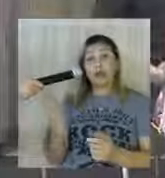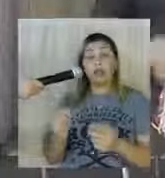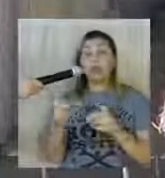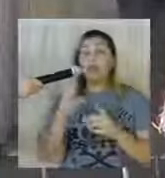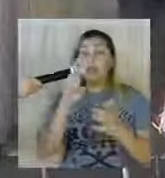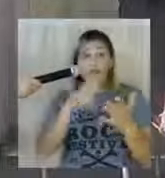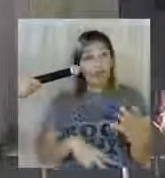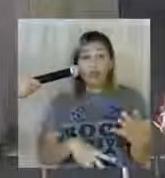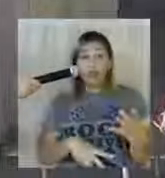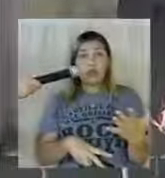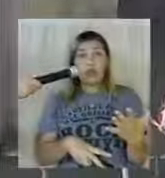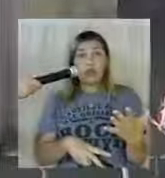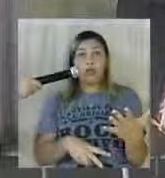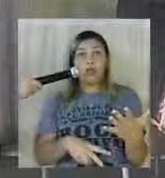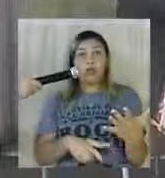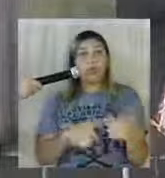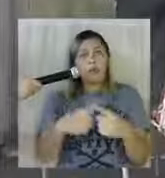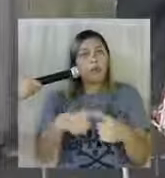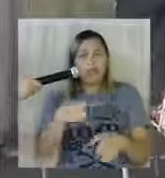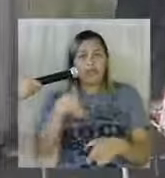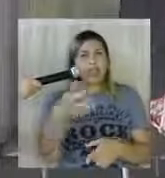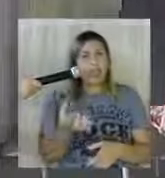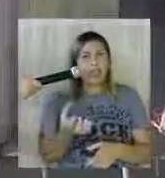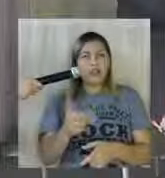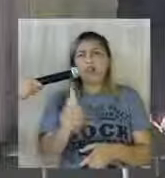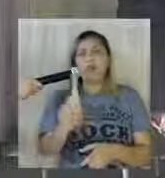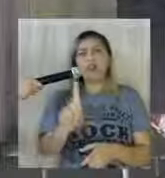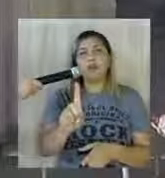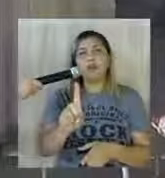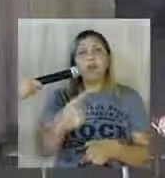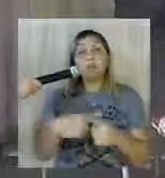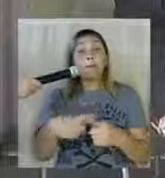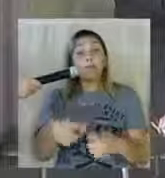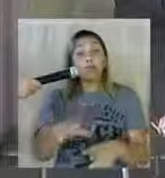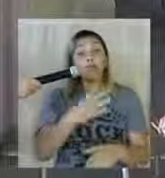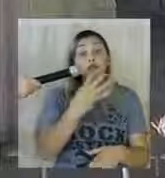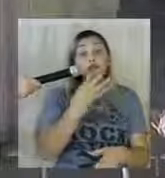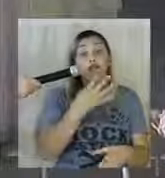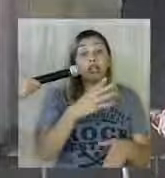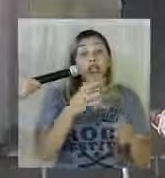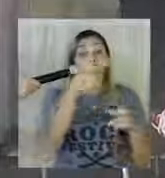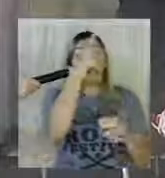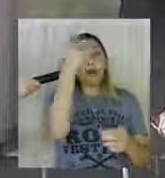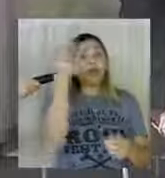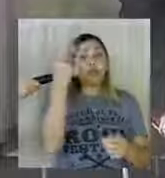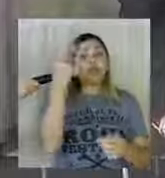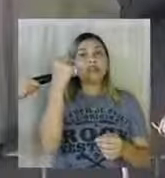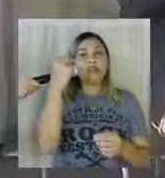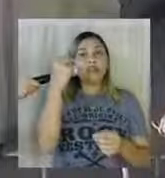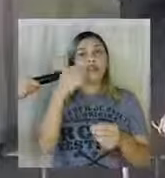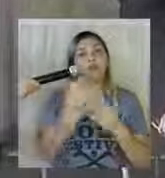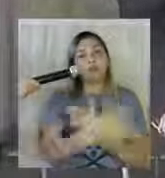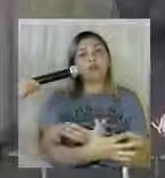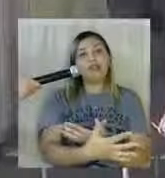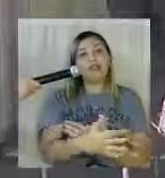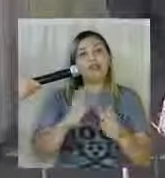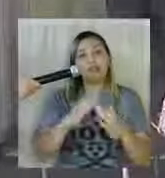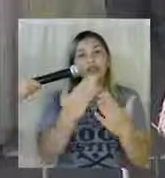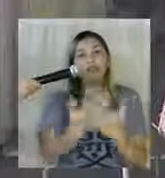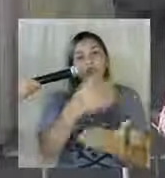sabe ler porque ele quer? Não. Porque quando está no município,